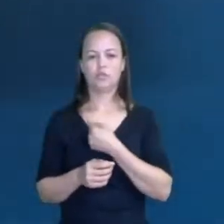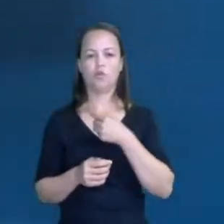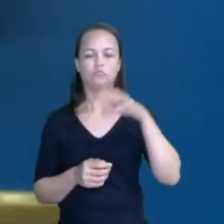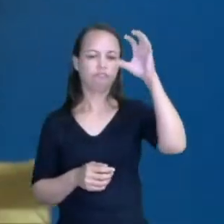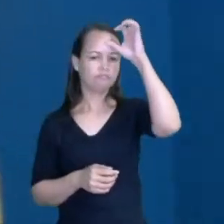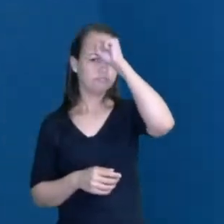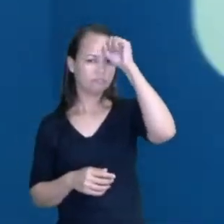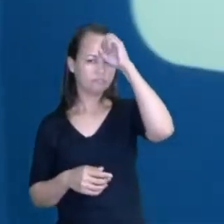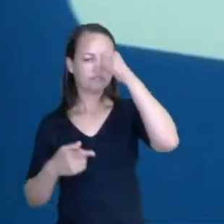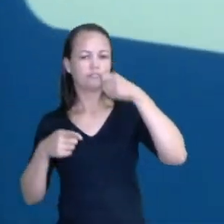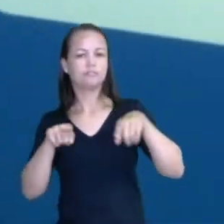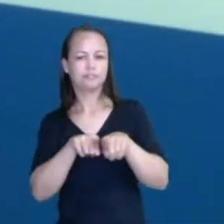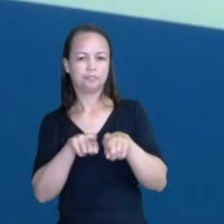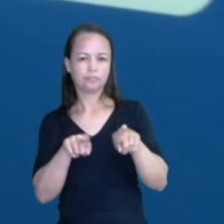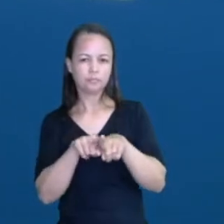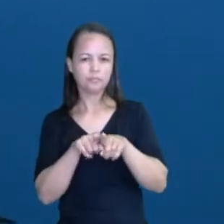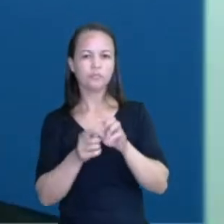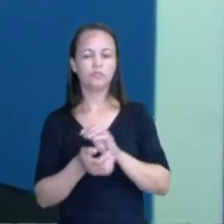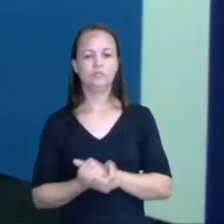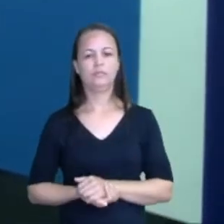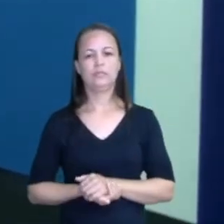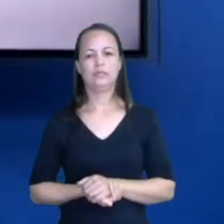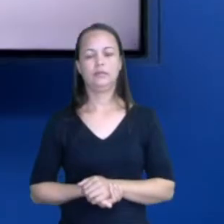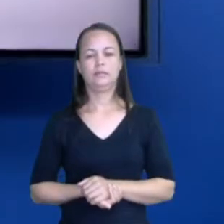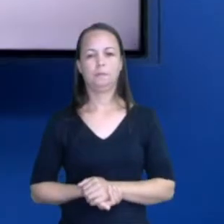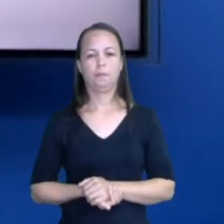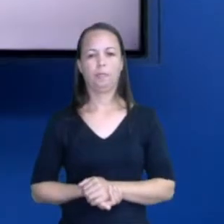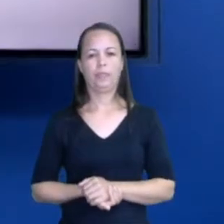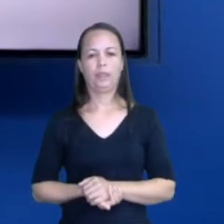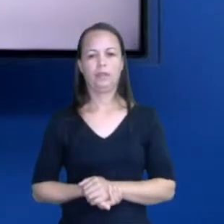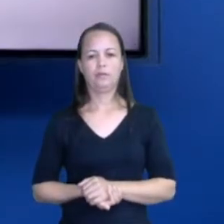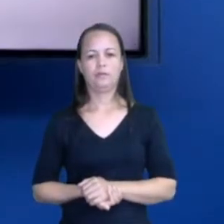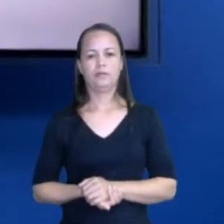está aprendendo aqui na nossa aula.